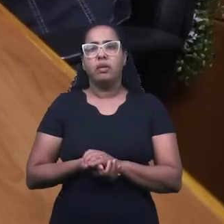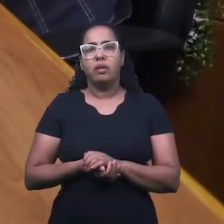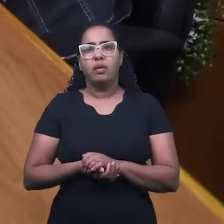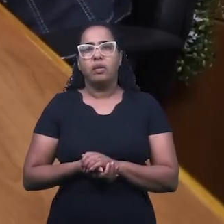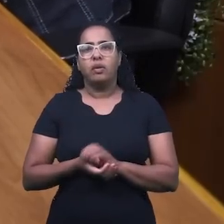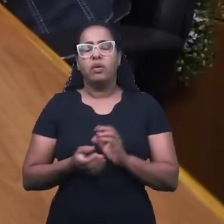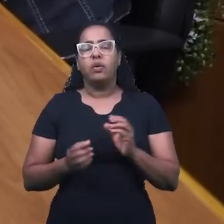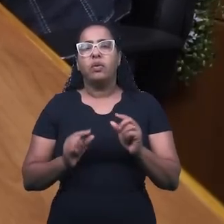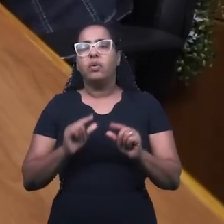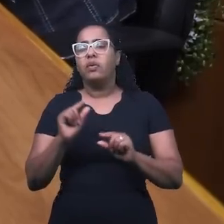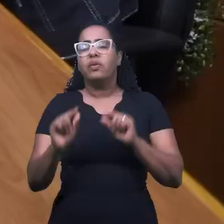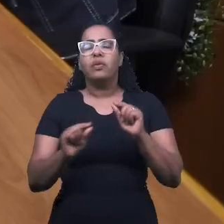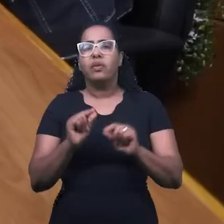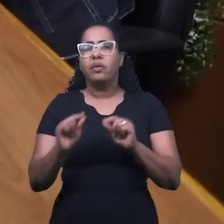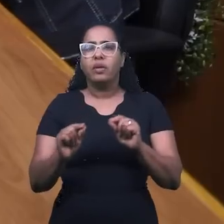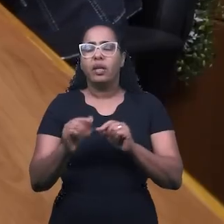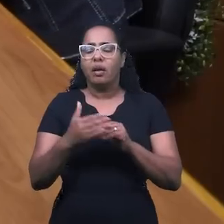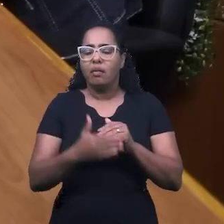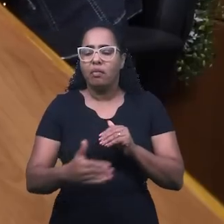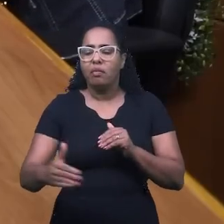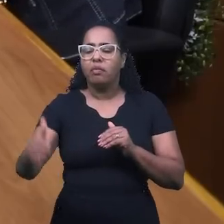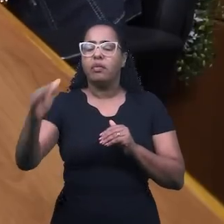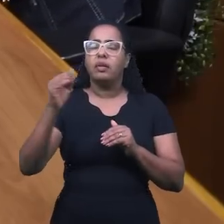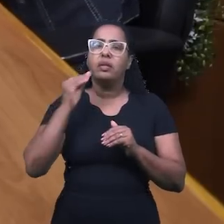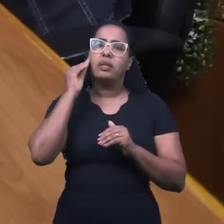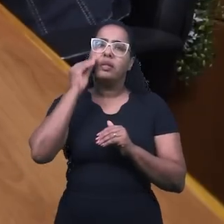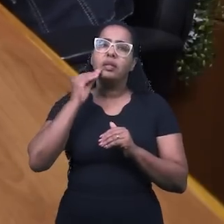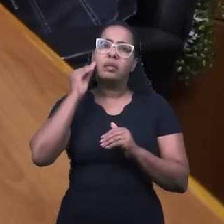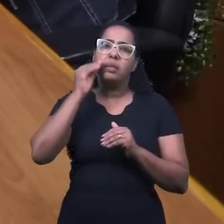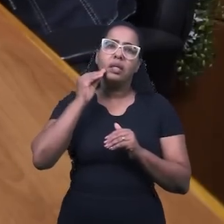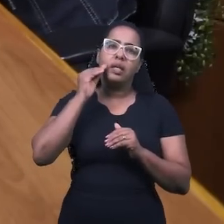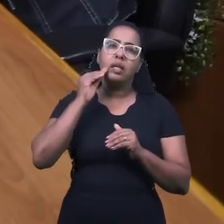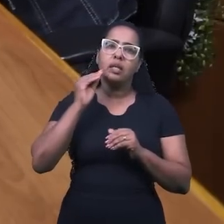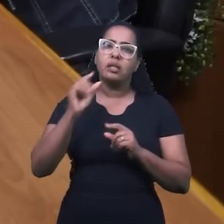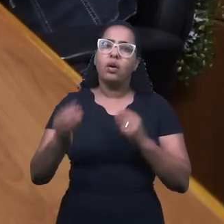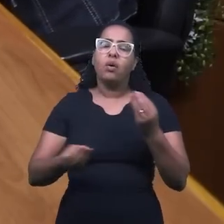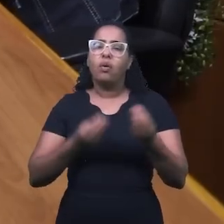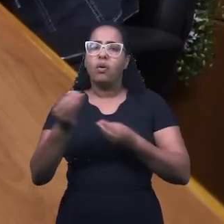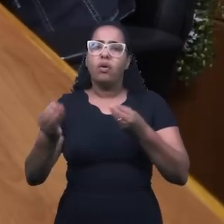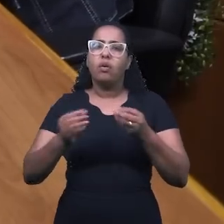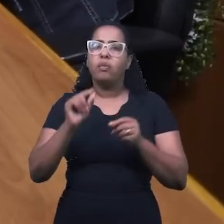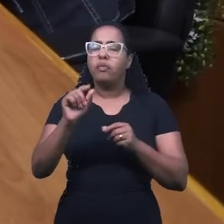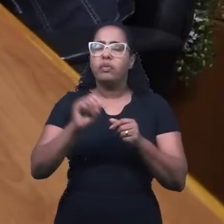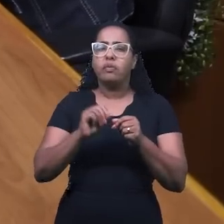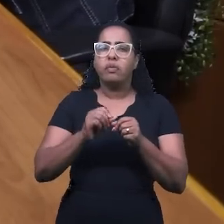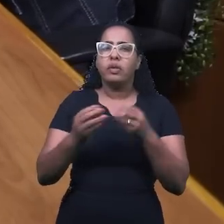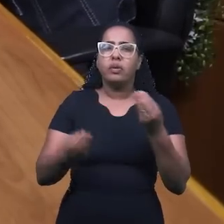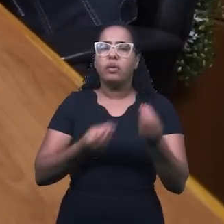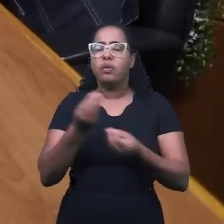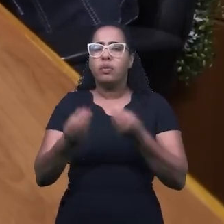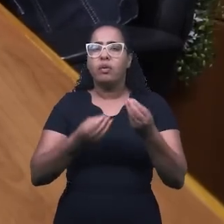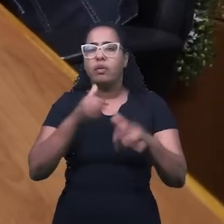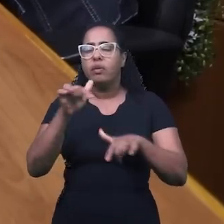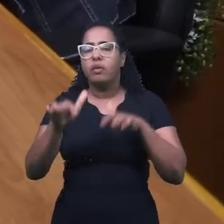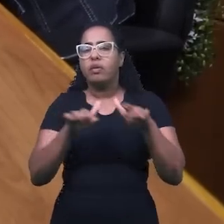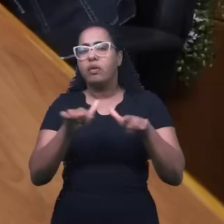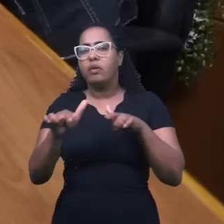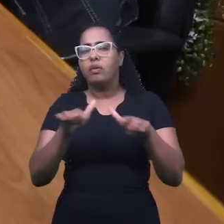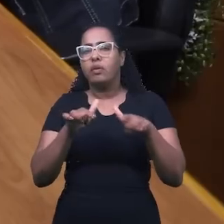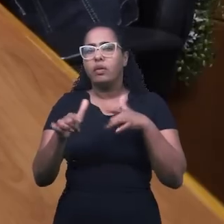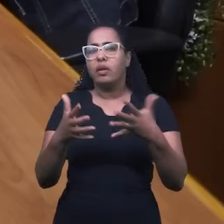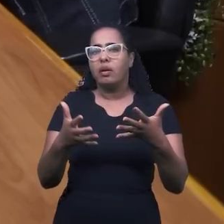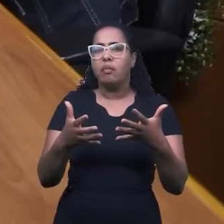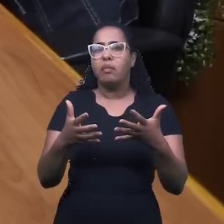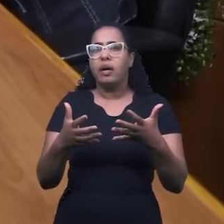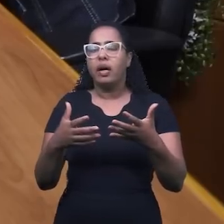experiência específica. Mas como que é o decorrer da experiência? Como que você faz? Como que é o trabalho